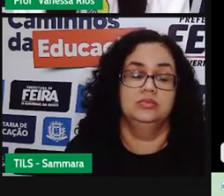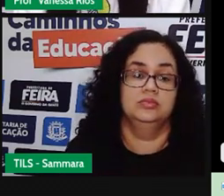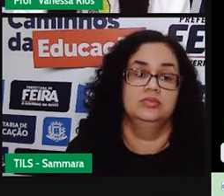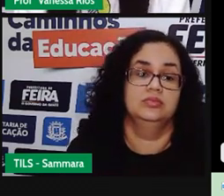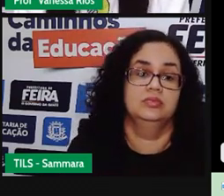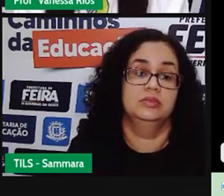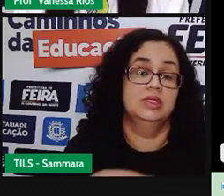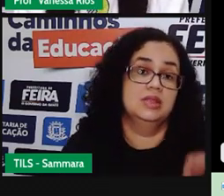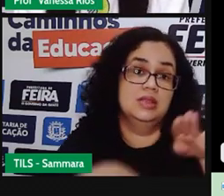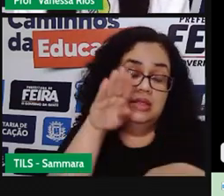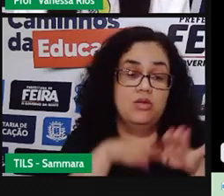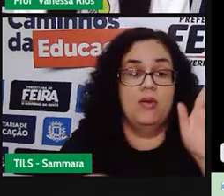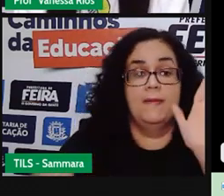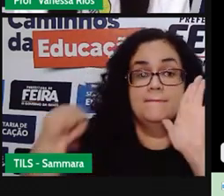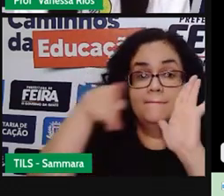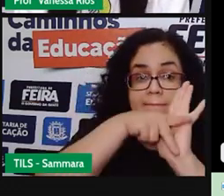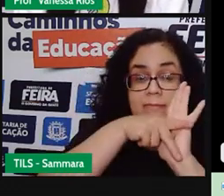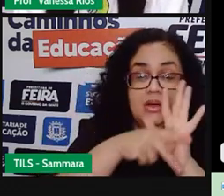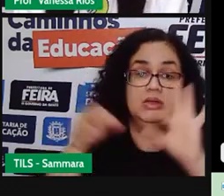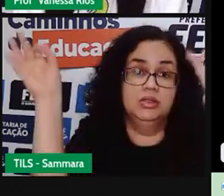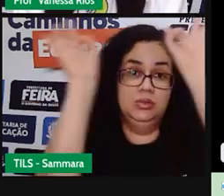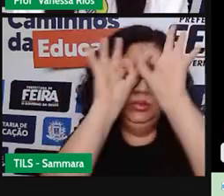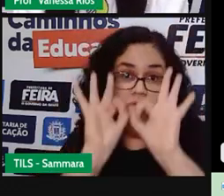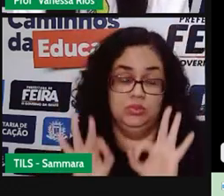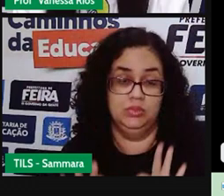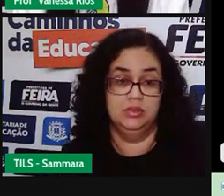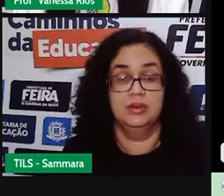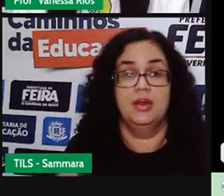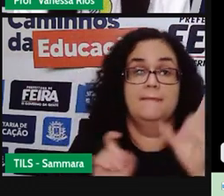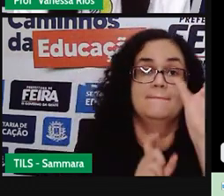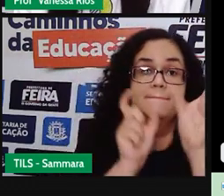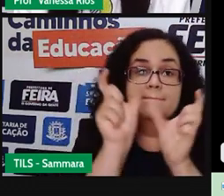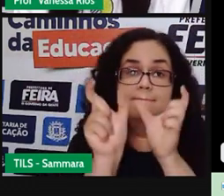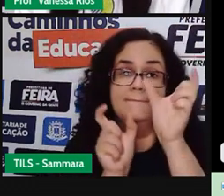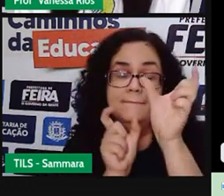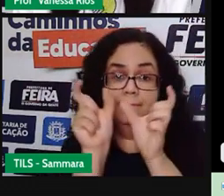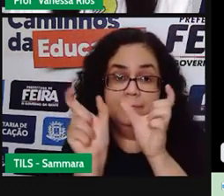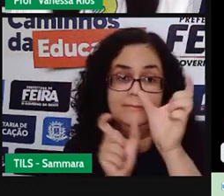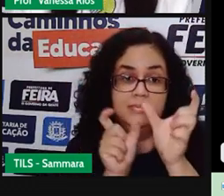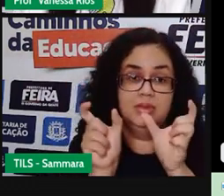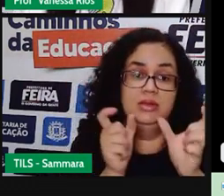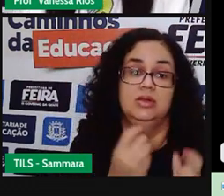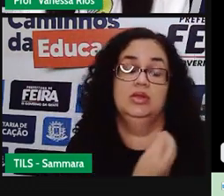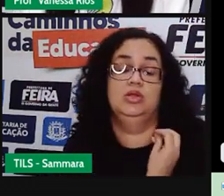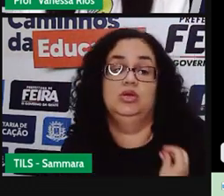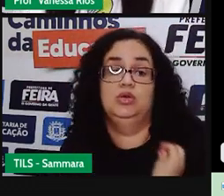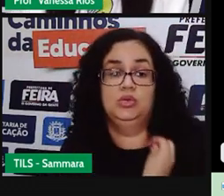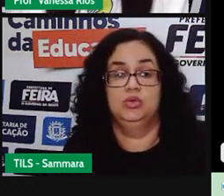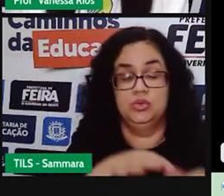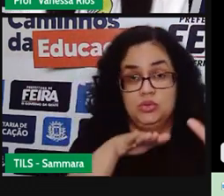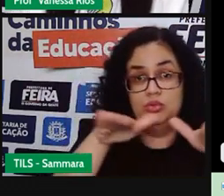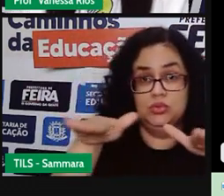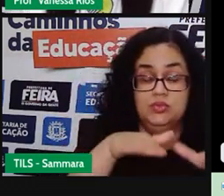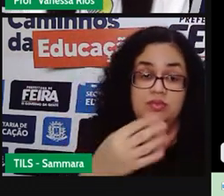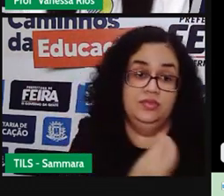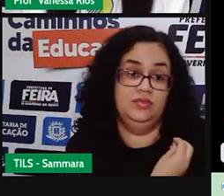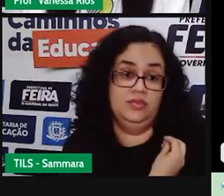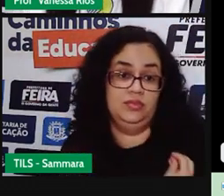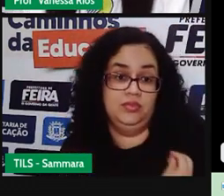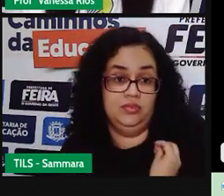dê movimento, que dê vida àquilo que está sendo escrito e àquilo que está sendo apresentado.